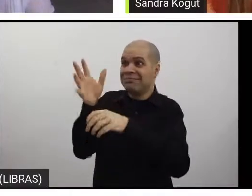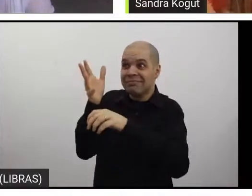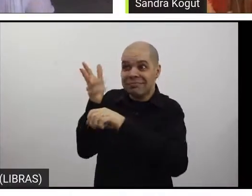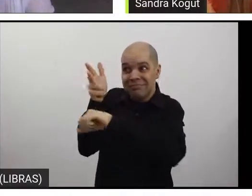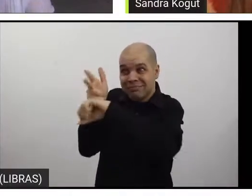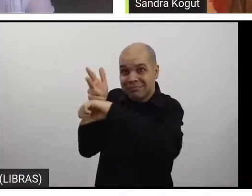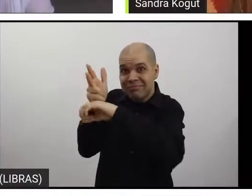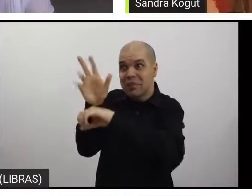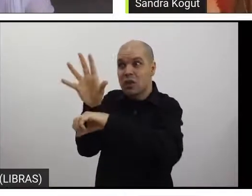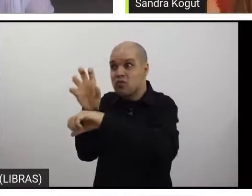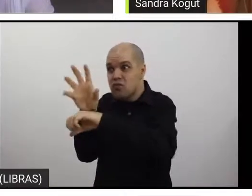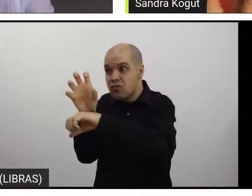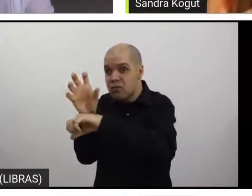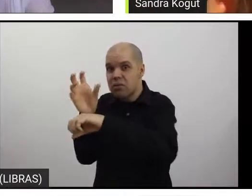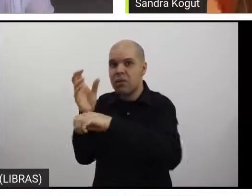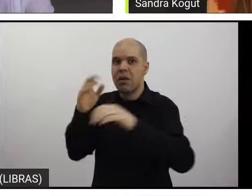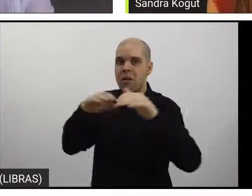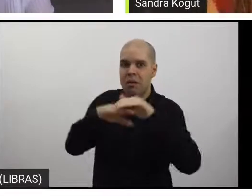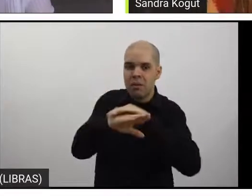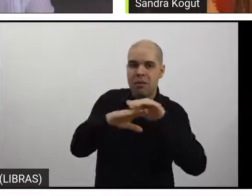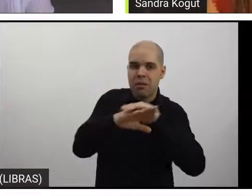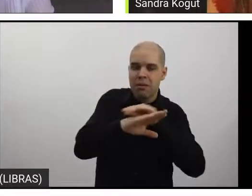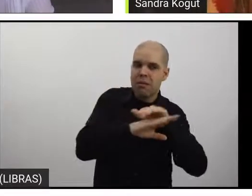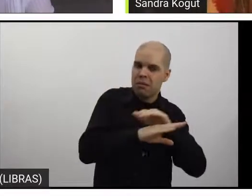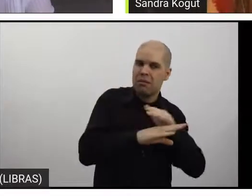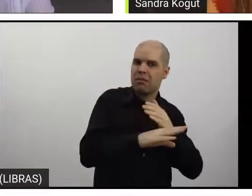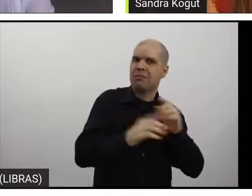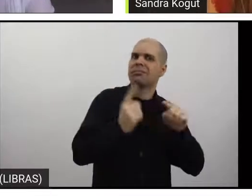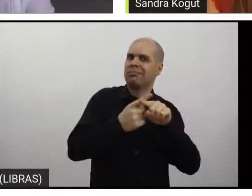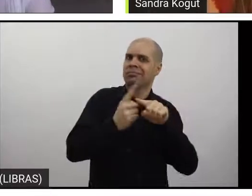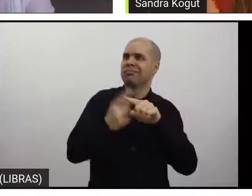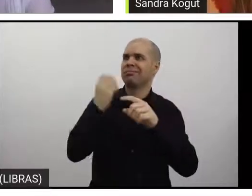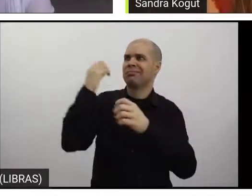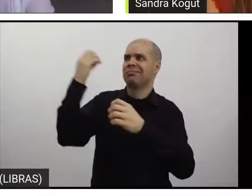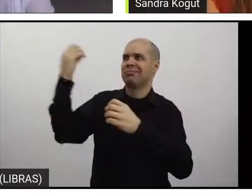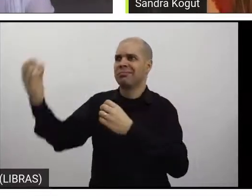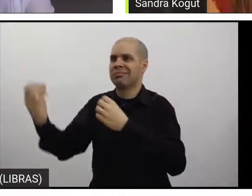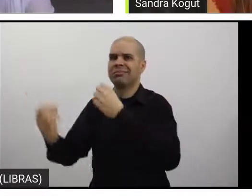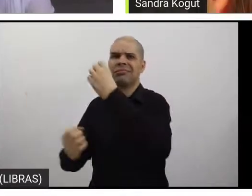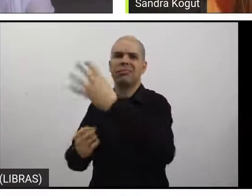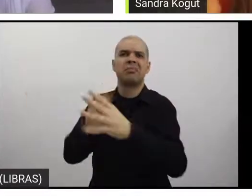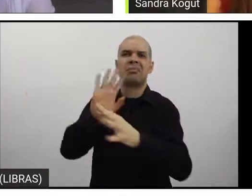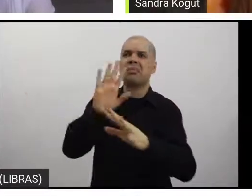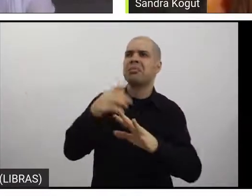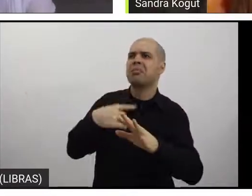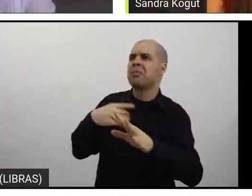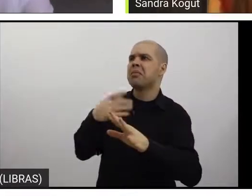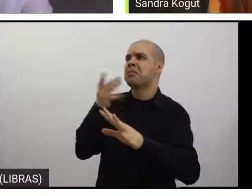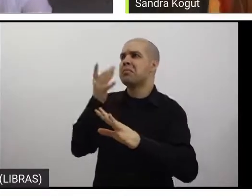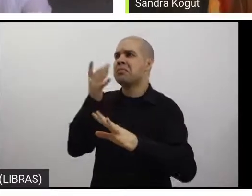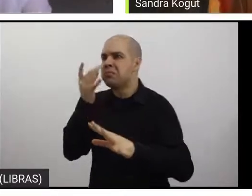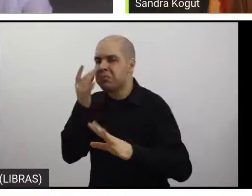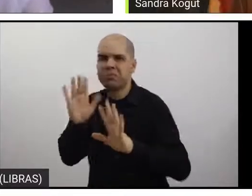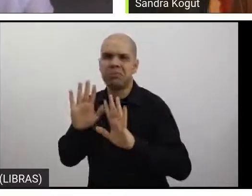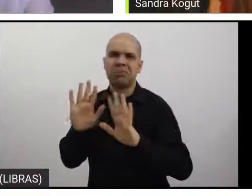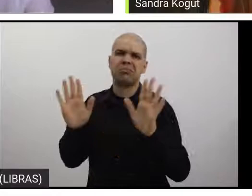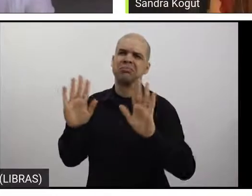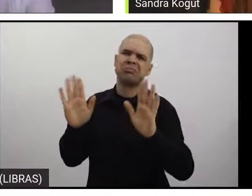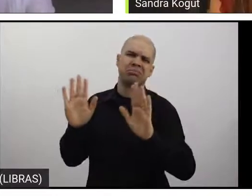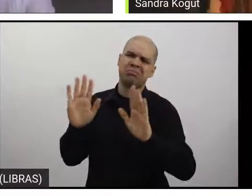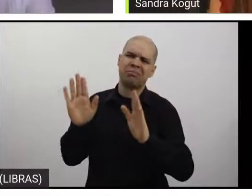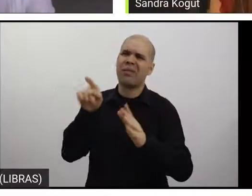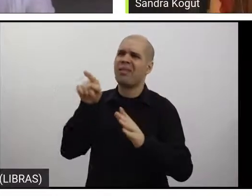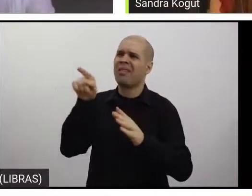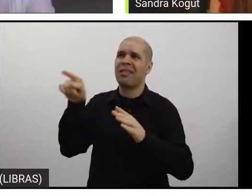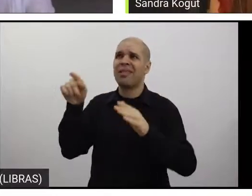a pergunta era assim, a gente viajou para todos esses lugares, mas você não via os lugares, as pessoas entravam numa caixa preta, elas podiam estar em